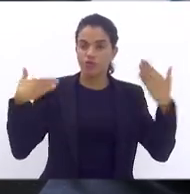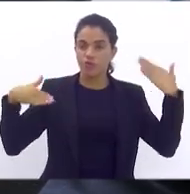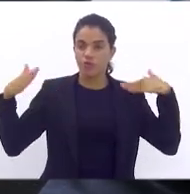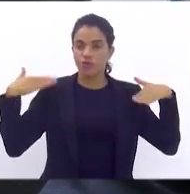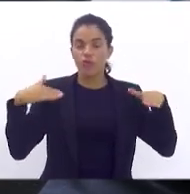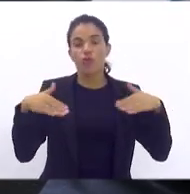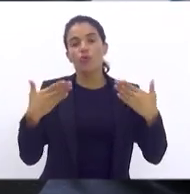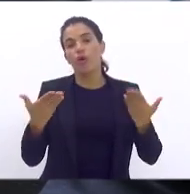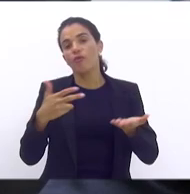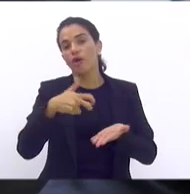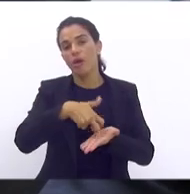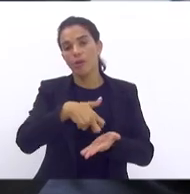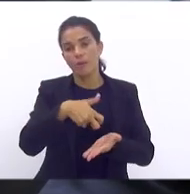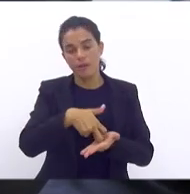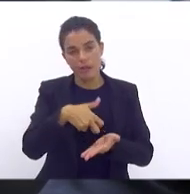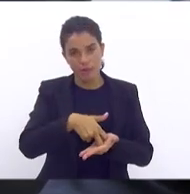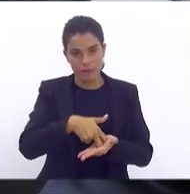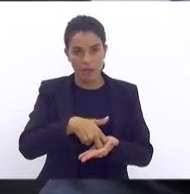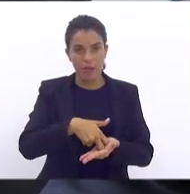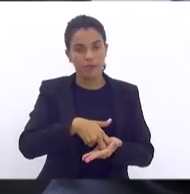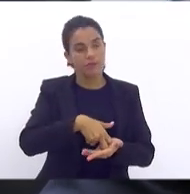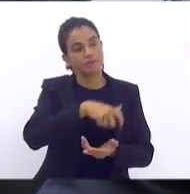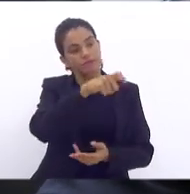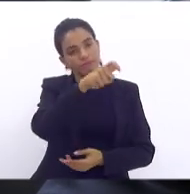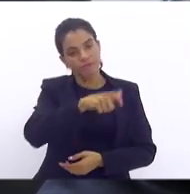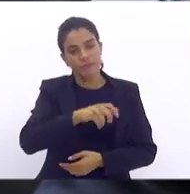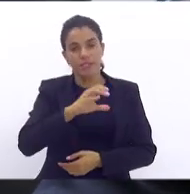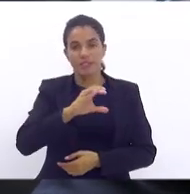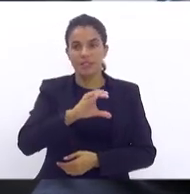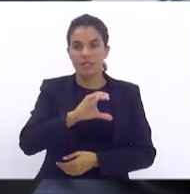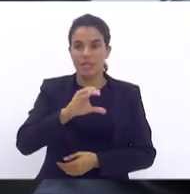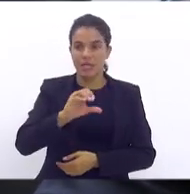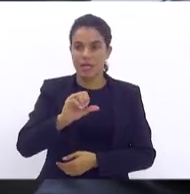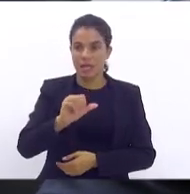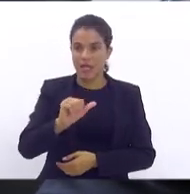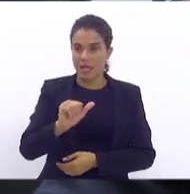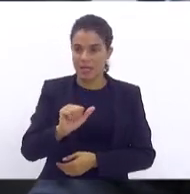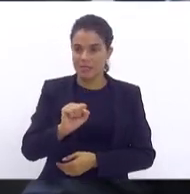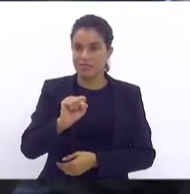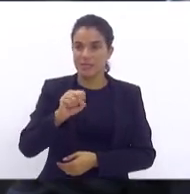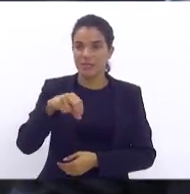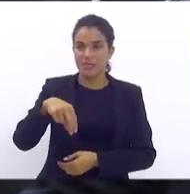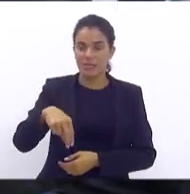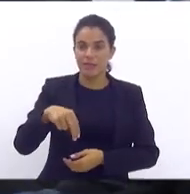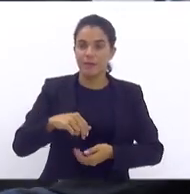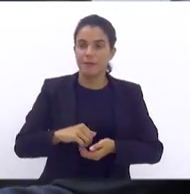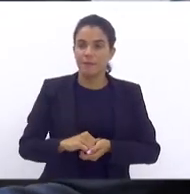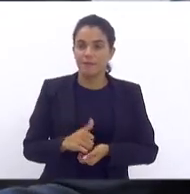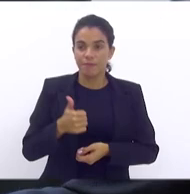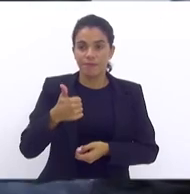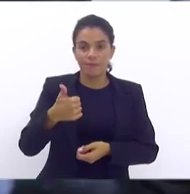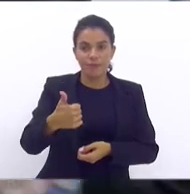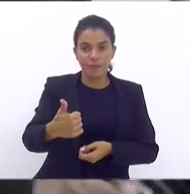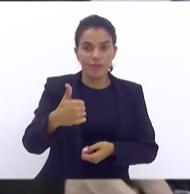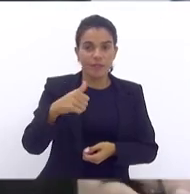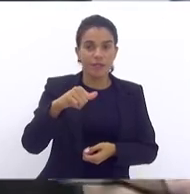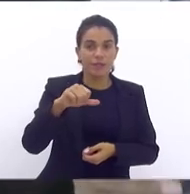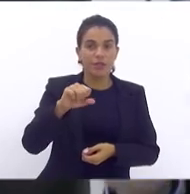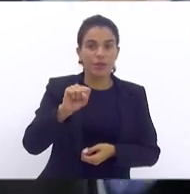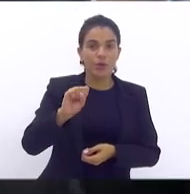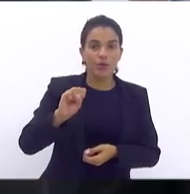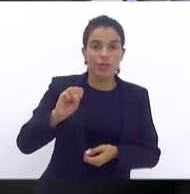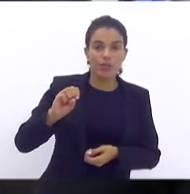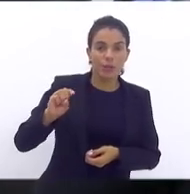penalidade que vocês entraram com a ação contra a CSN? Porque foi um fato gravíssimo, né? 180